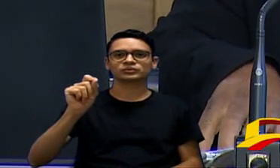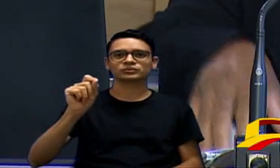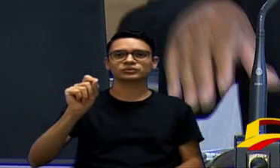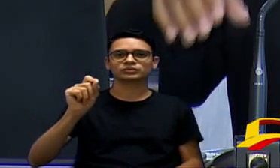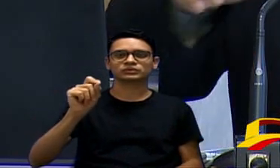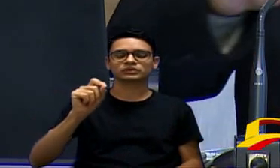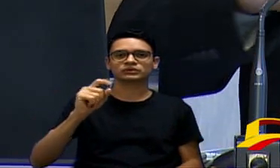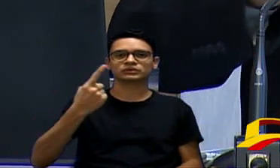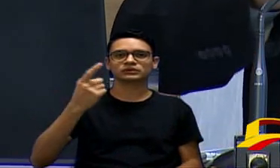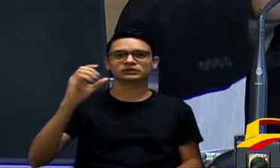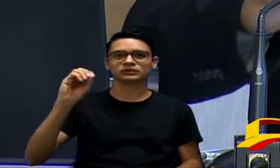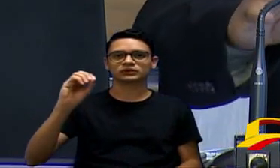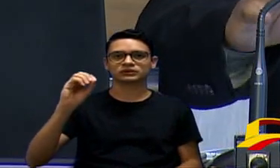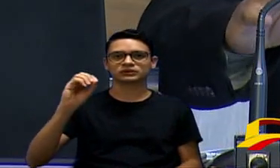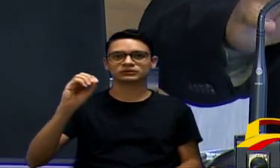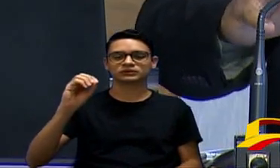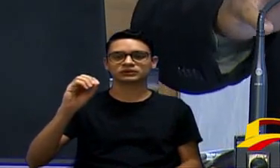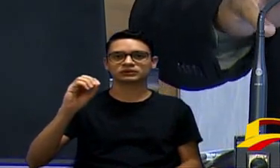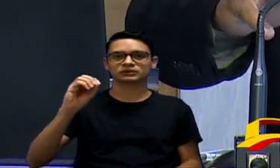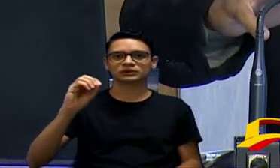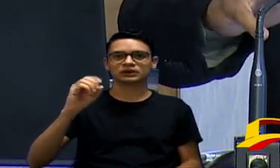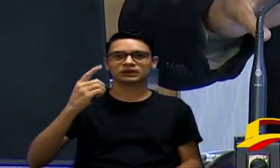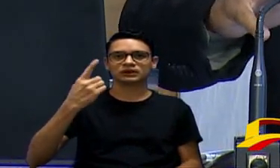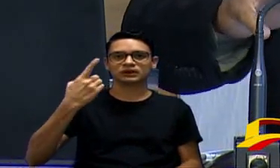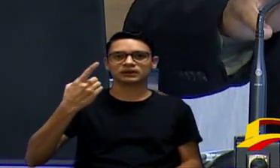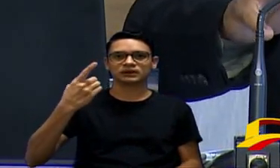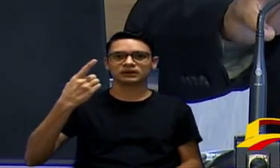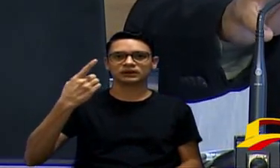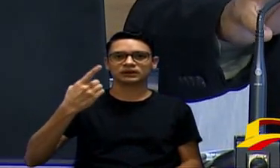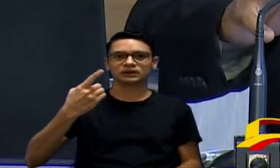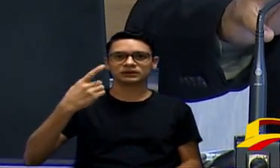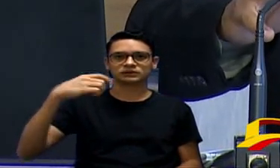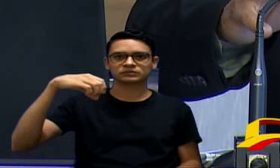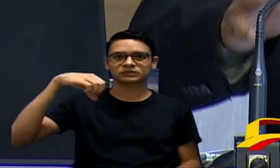na 19ª sessão extraordinária do dia.